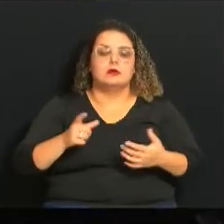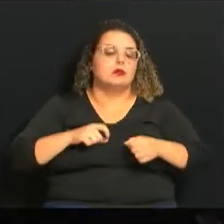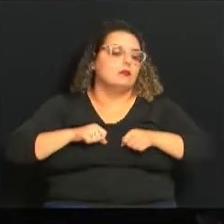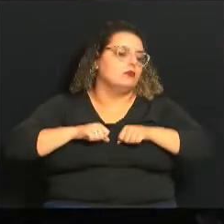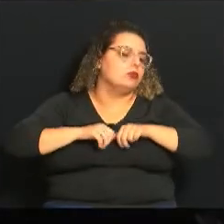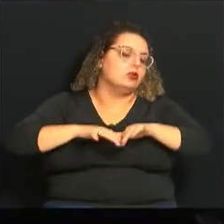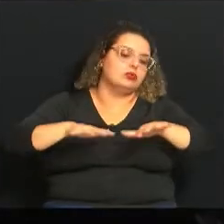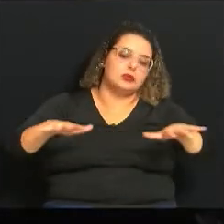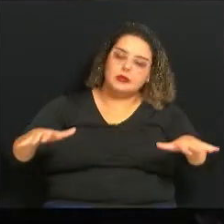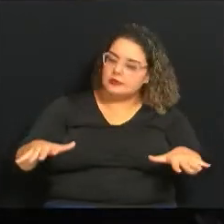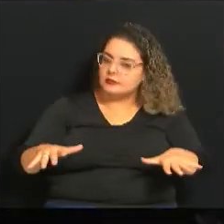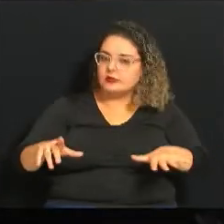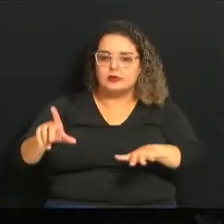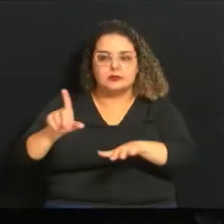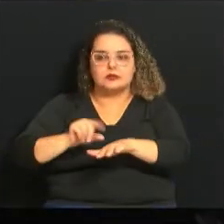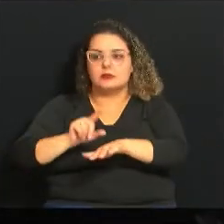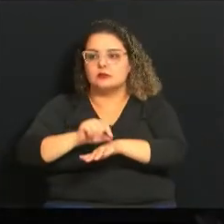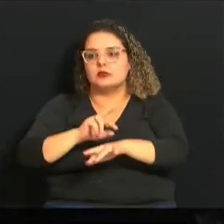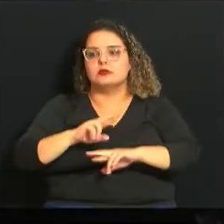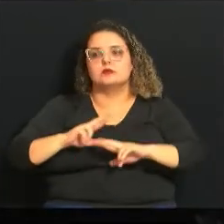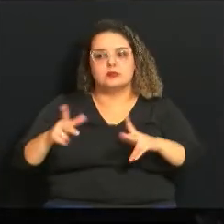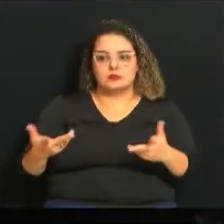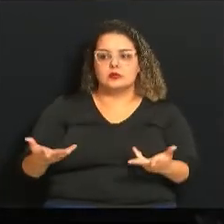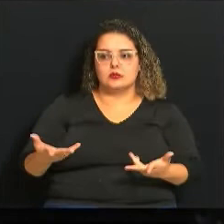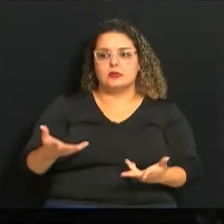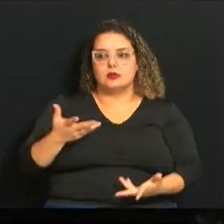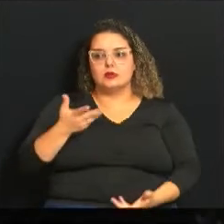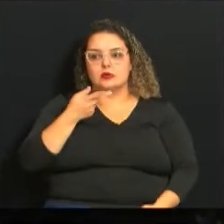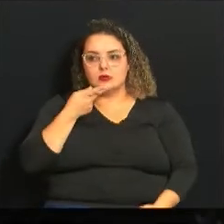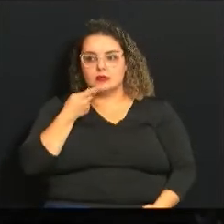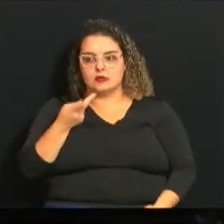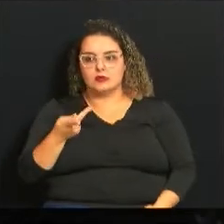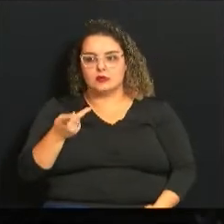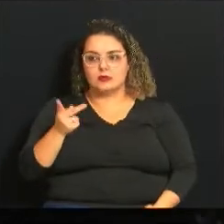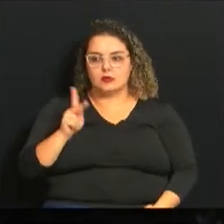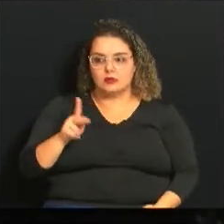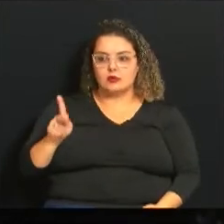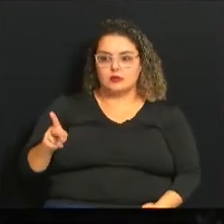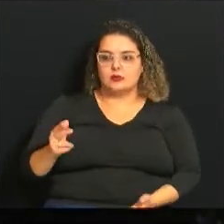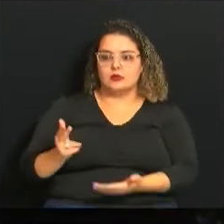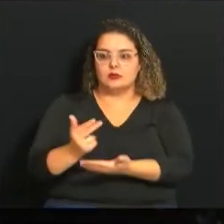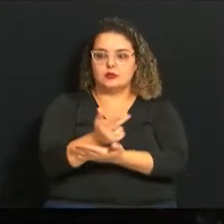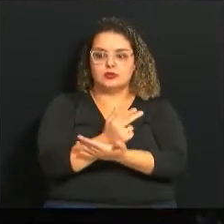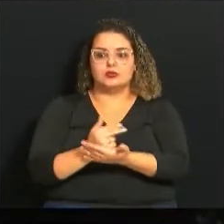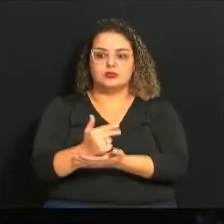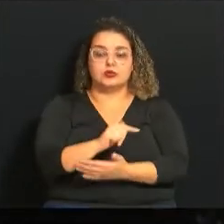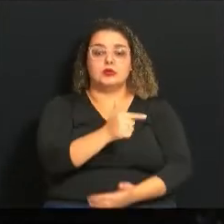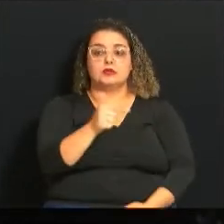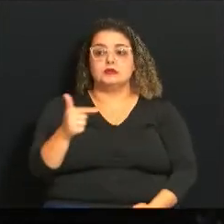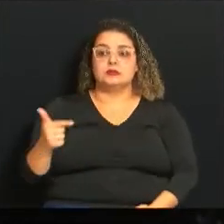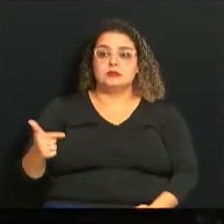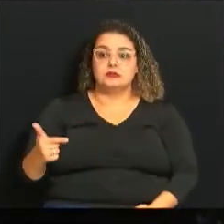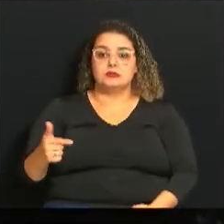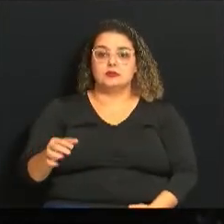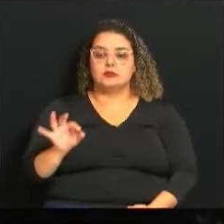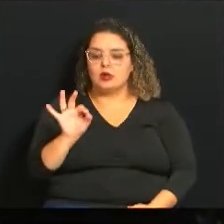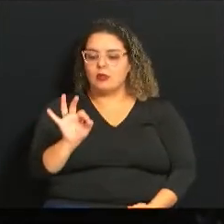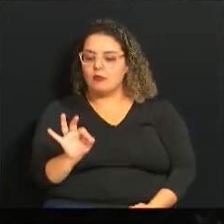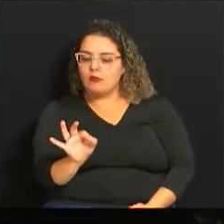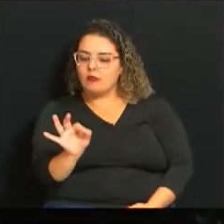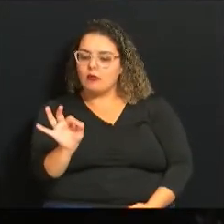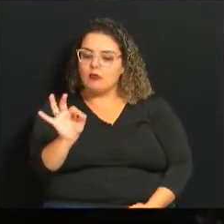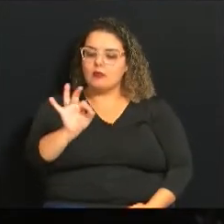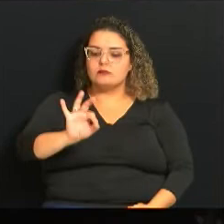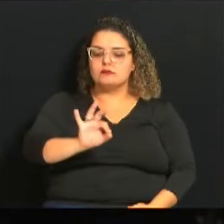traços diferentes. Eu gosto de falar, inclusive, né, como professora de desenho, que não existe um traço errado, não existe um